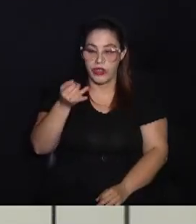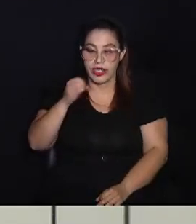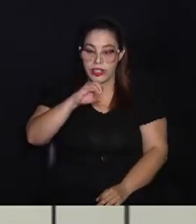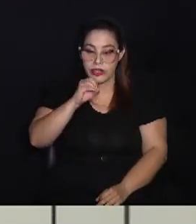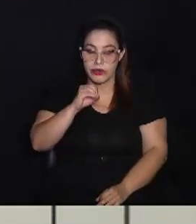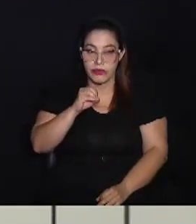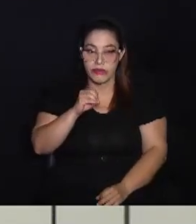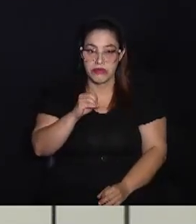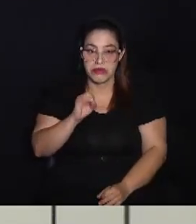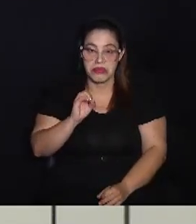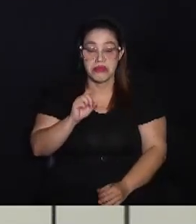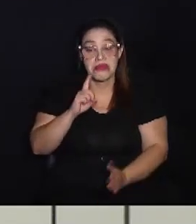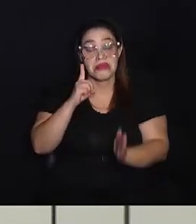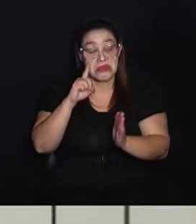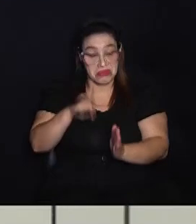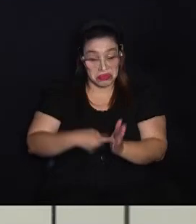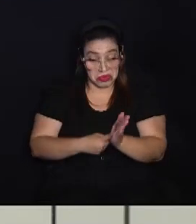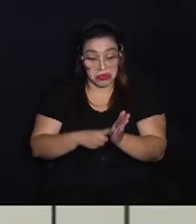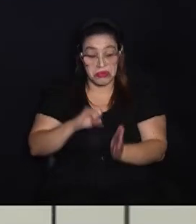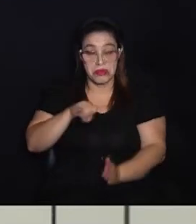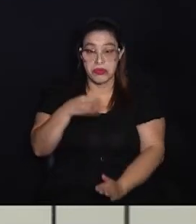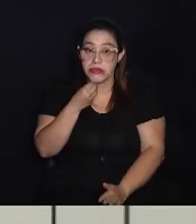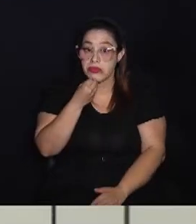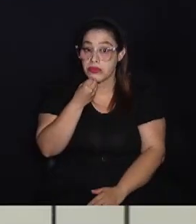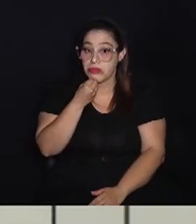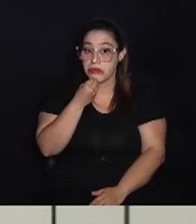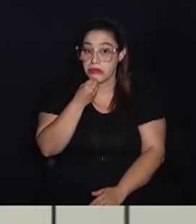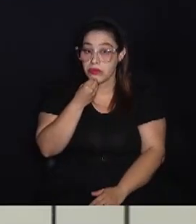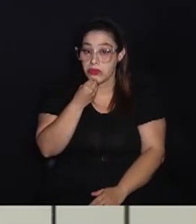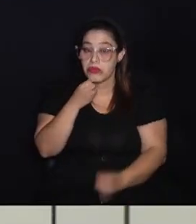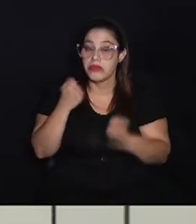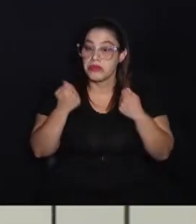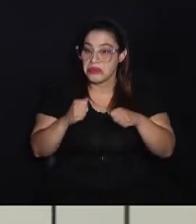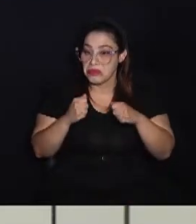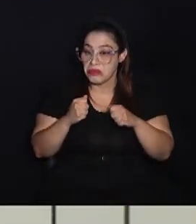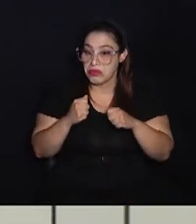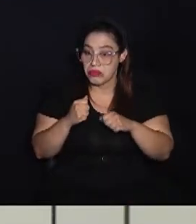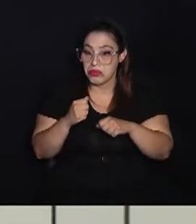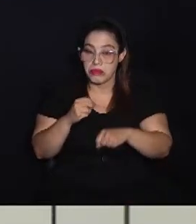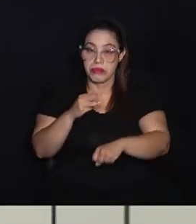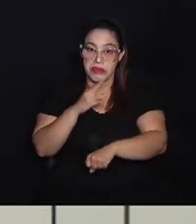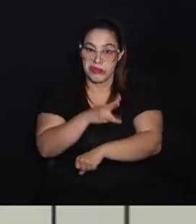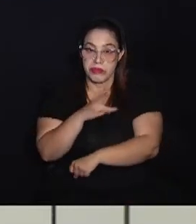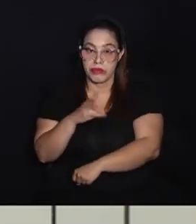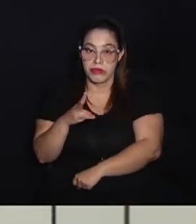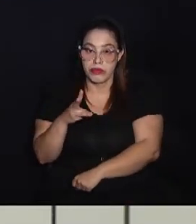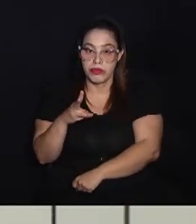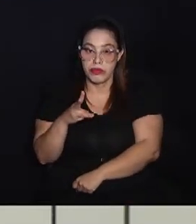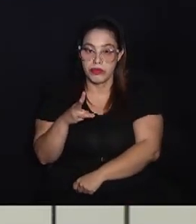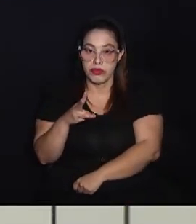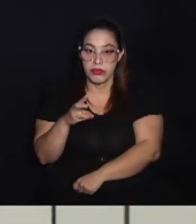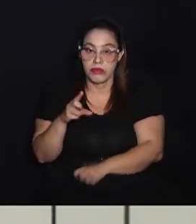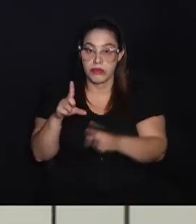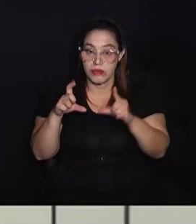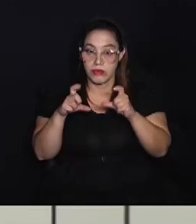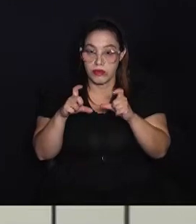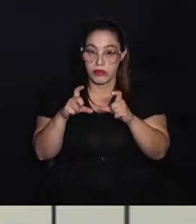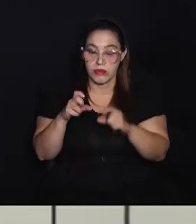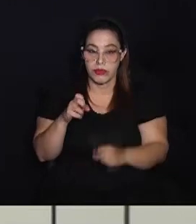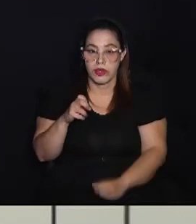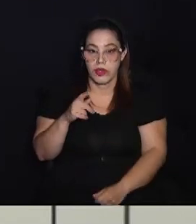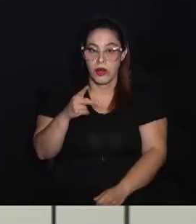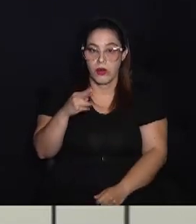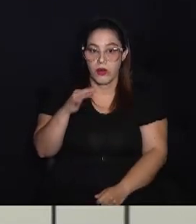a tentar uma oportunidade na companhia. Os candidatos podem se inscrever por meio de um link, é